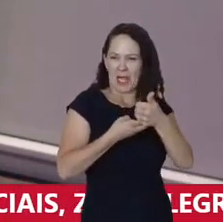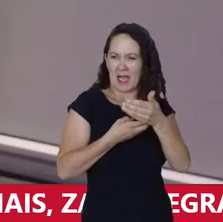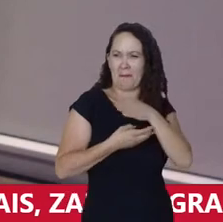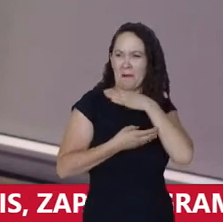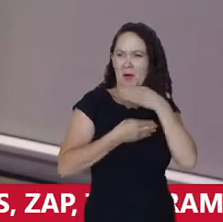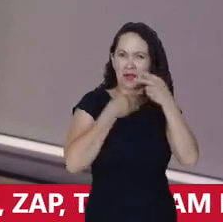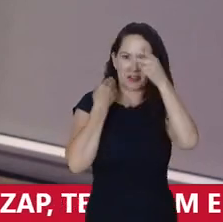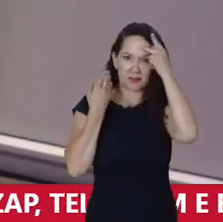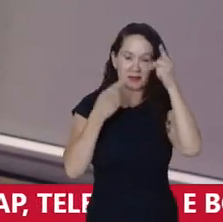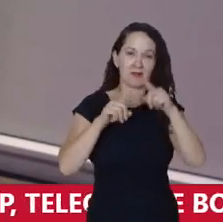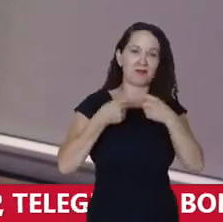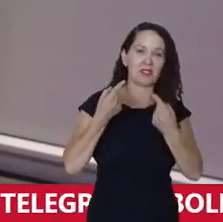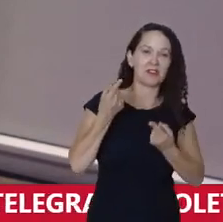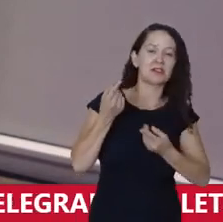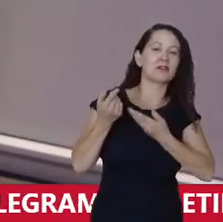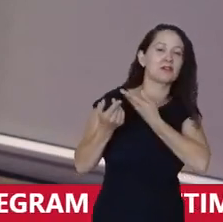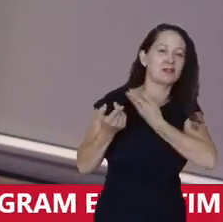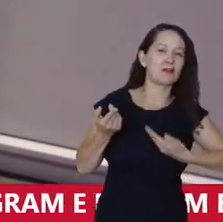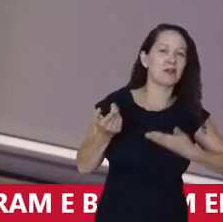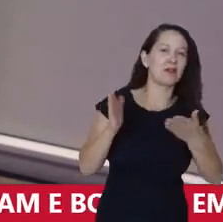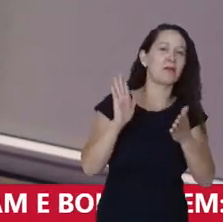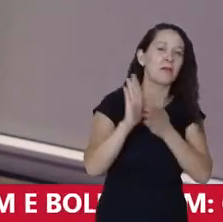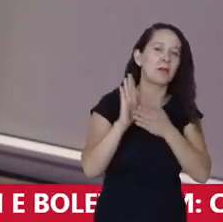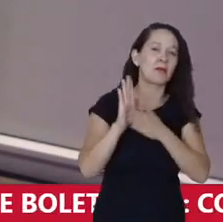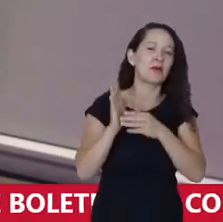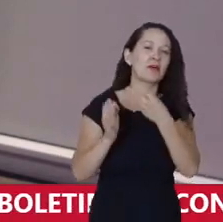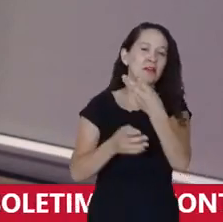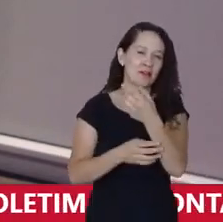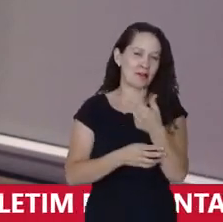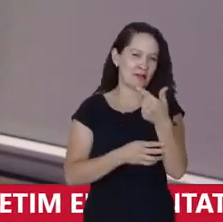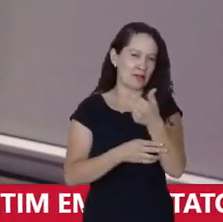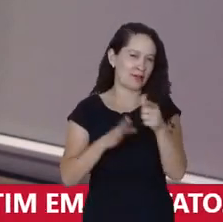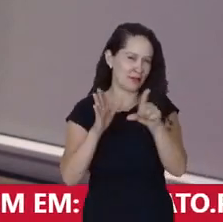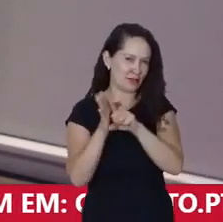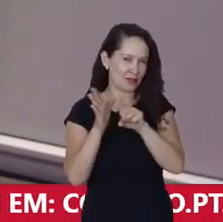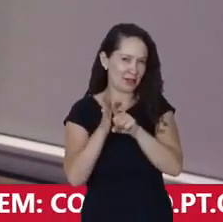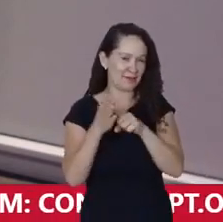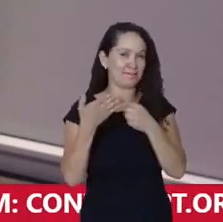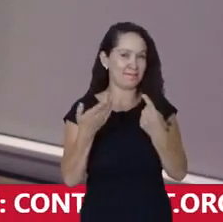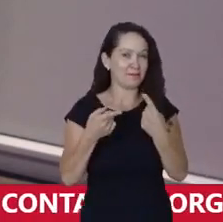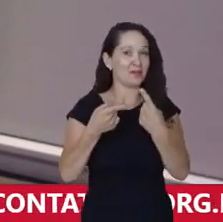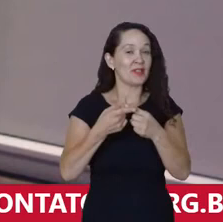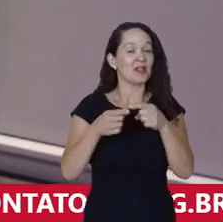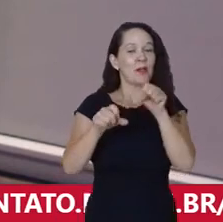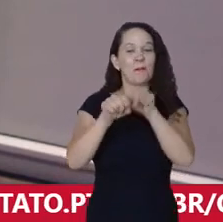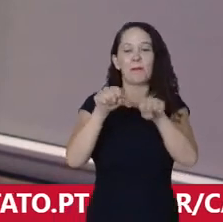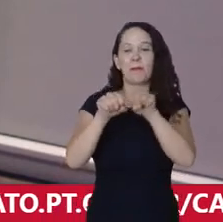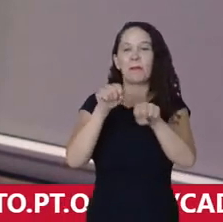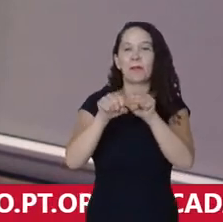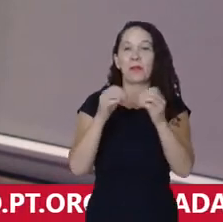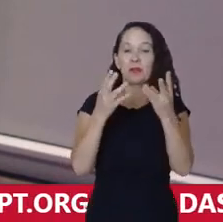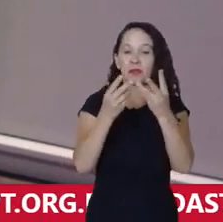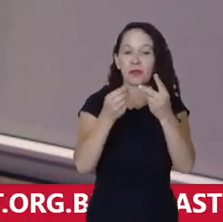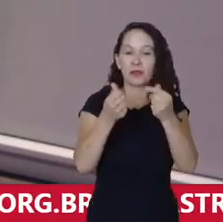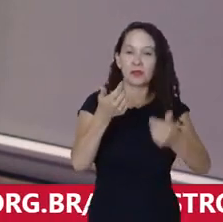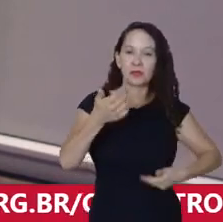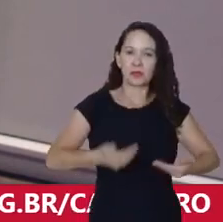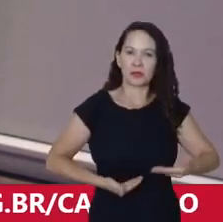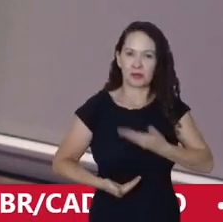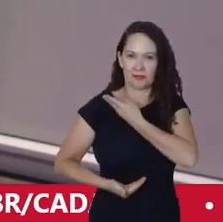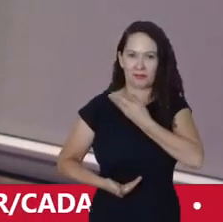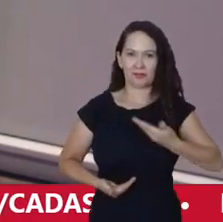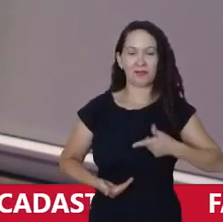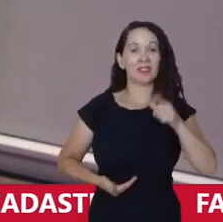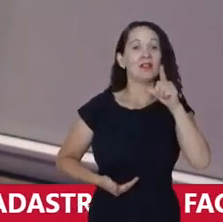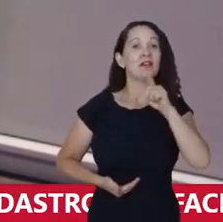de emenda constitucional 32. E quando eu digo que ela é de desmonte do serviço público, é porque ela contém aí um